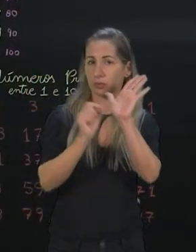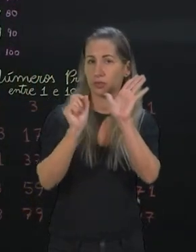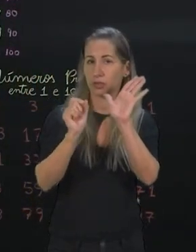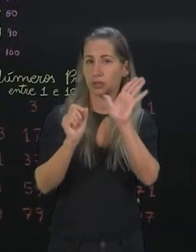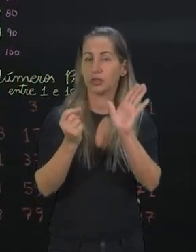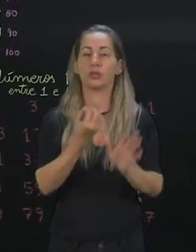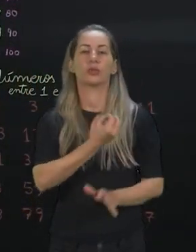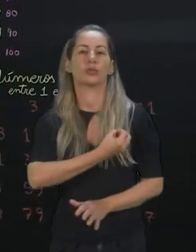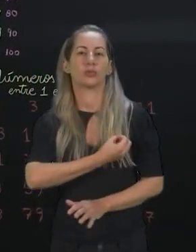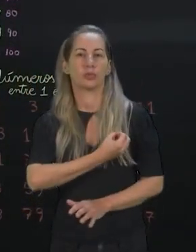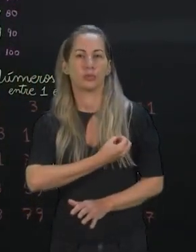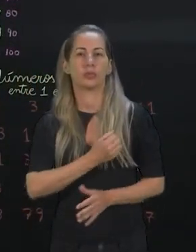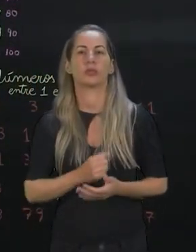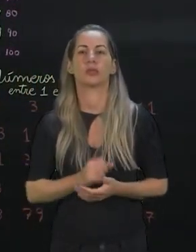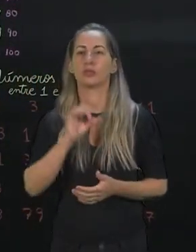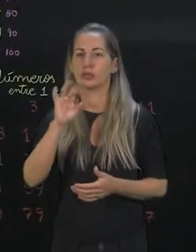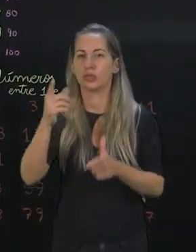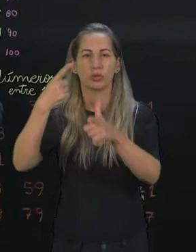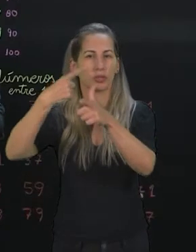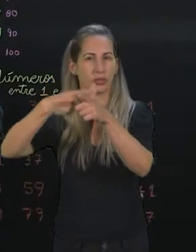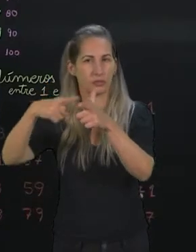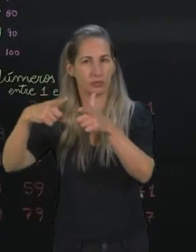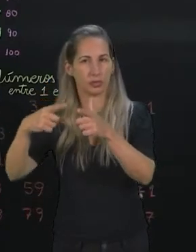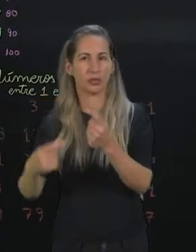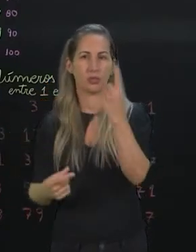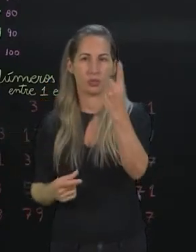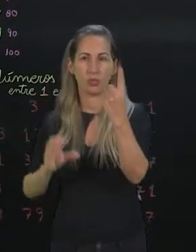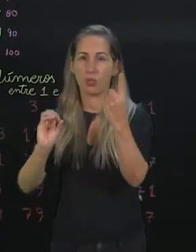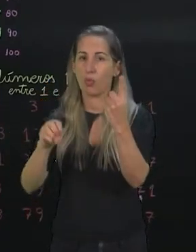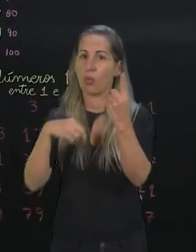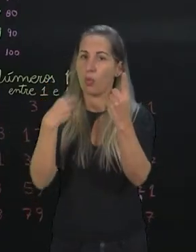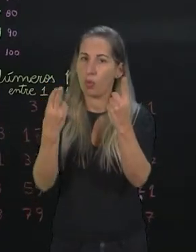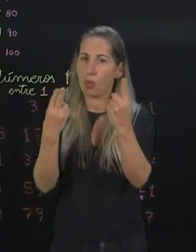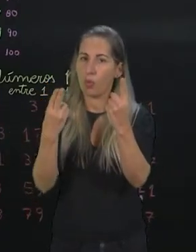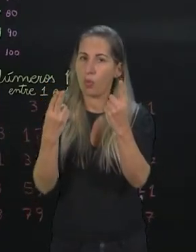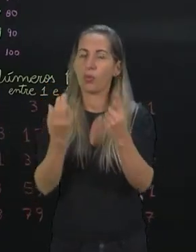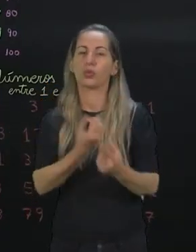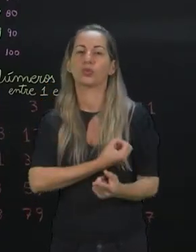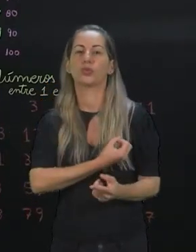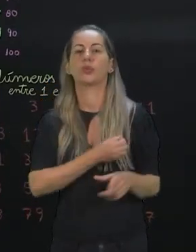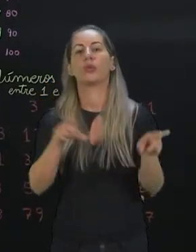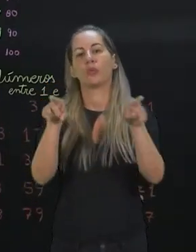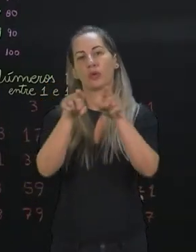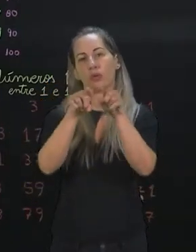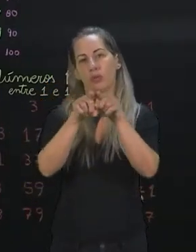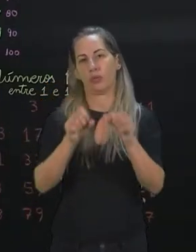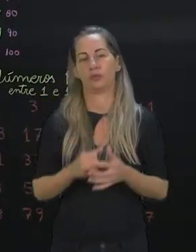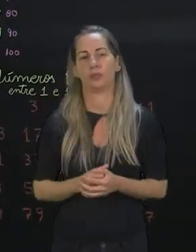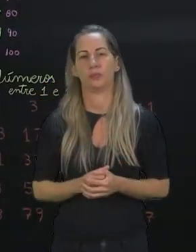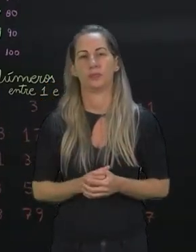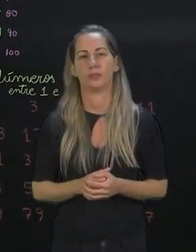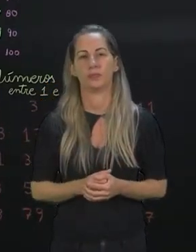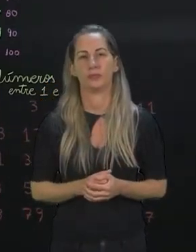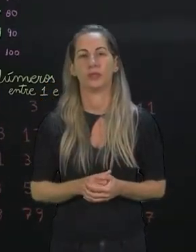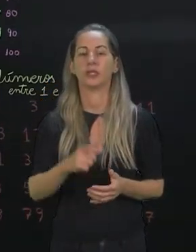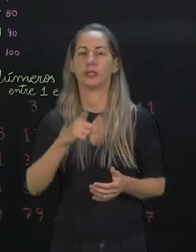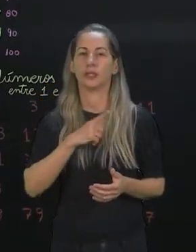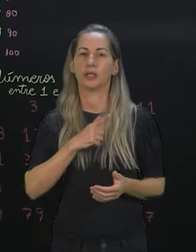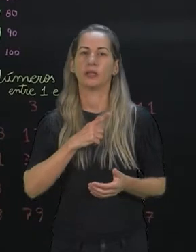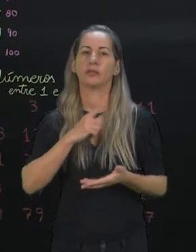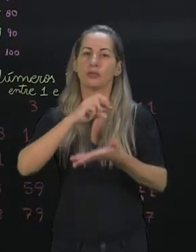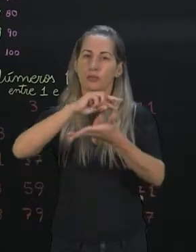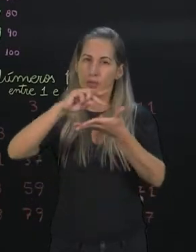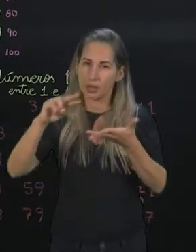são os números que só se dividem por um e por eles mesmos, tá? Então nós temos aqui alguns